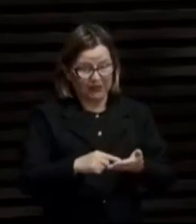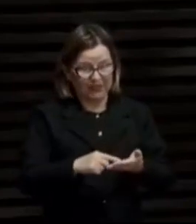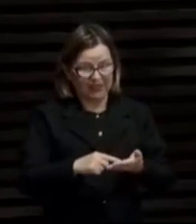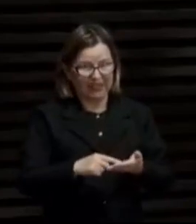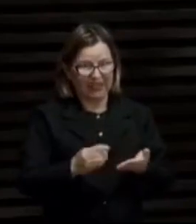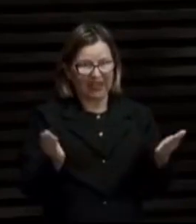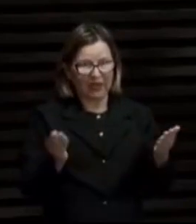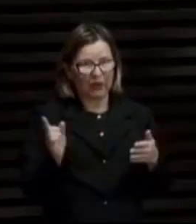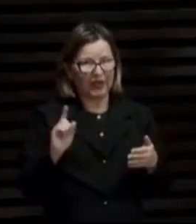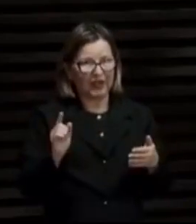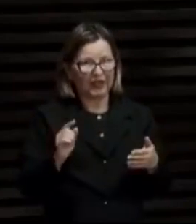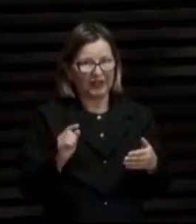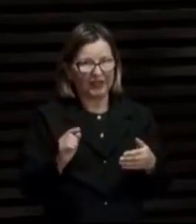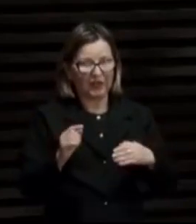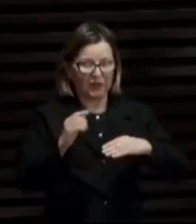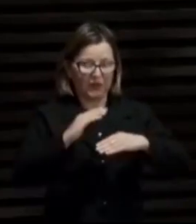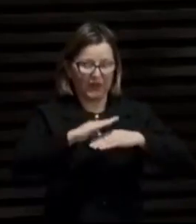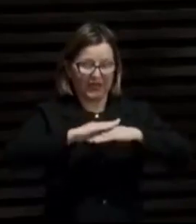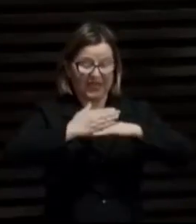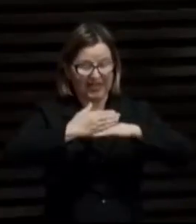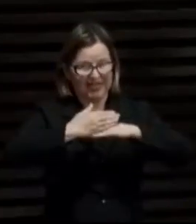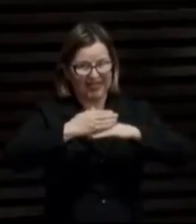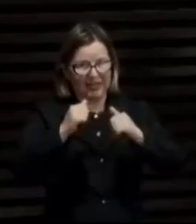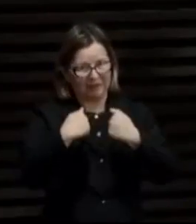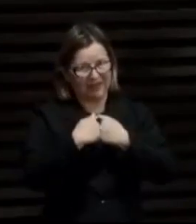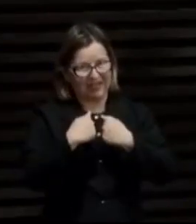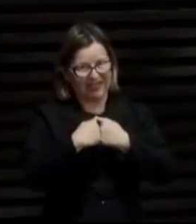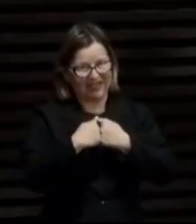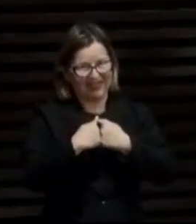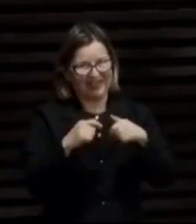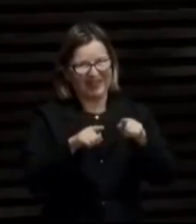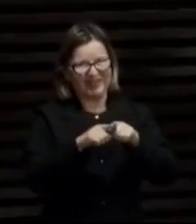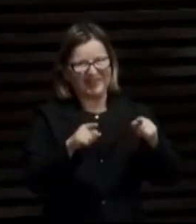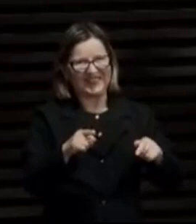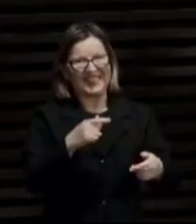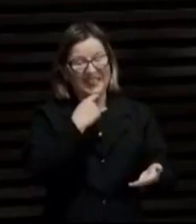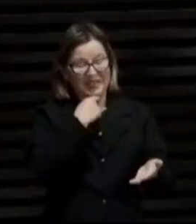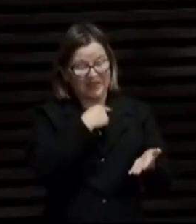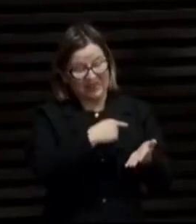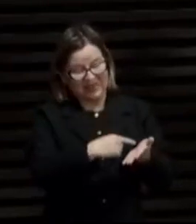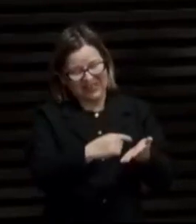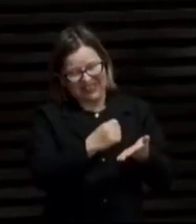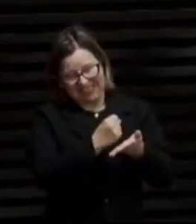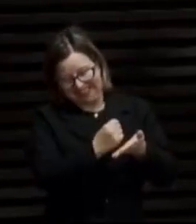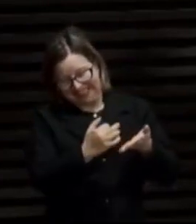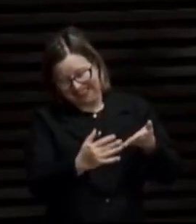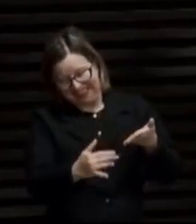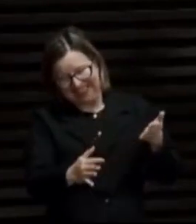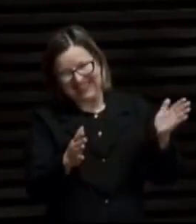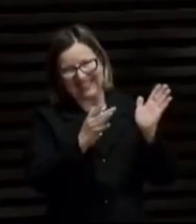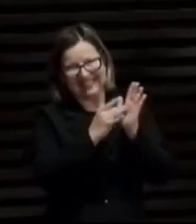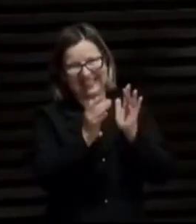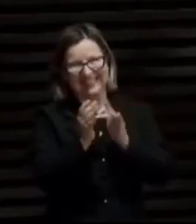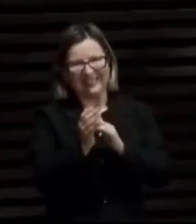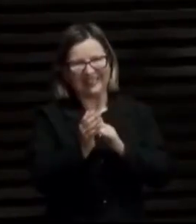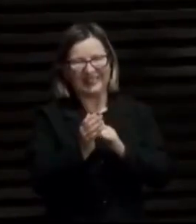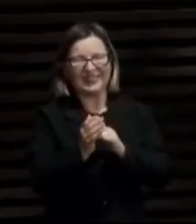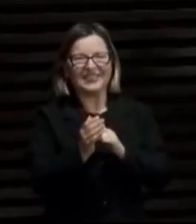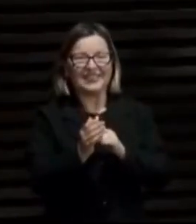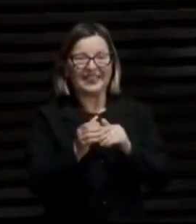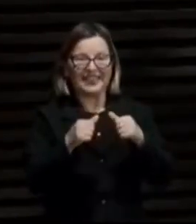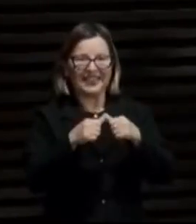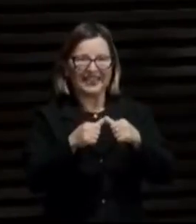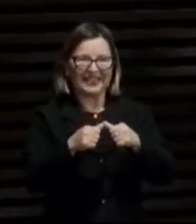arca. Hoje o sangue de Cristo está sobre a vida do regenerado. Vamos ler Efésios 2:13.